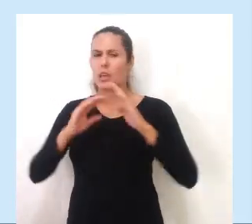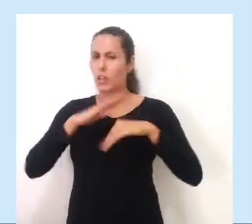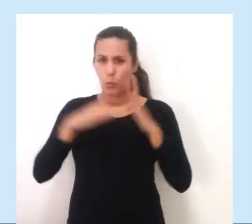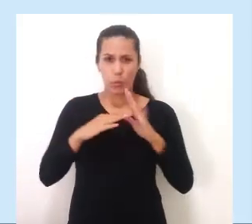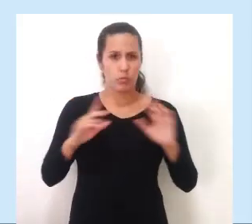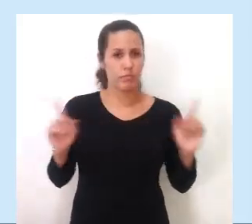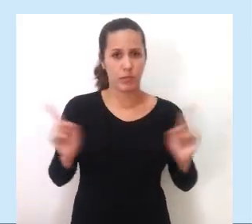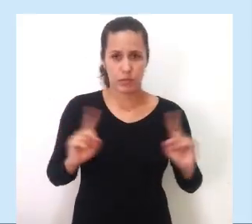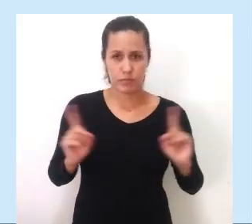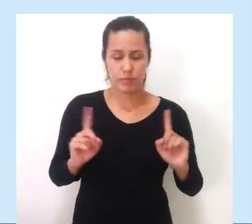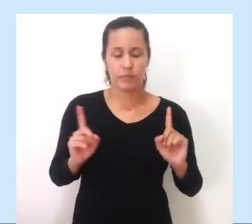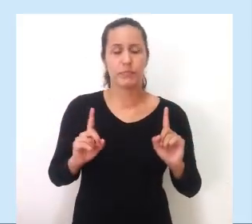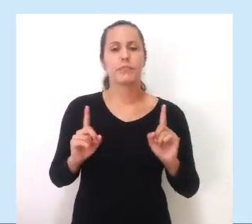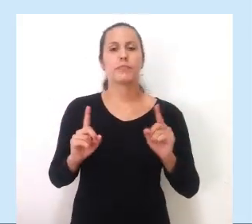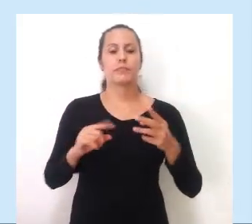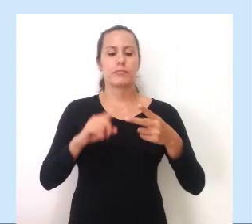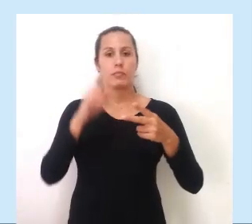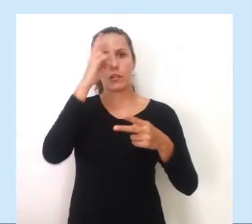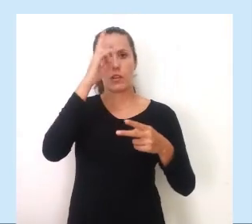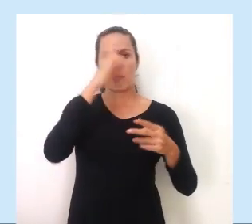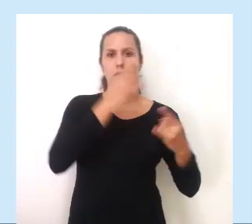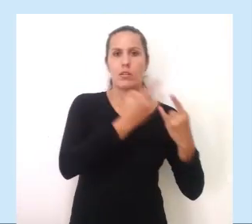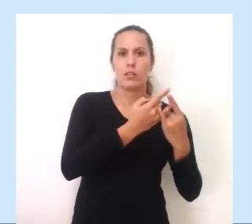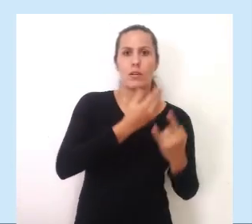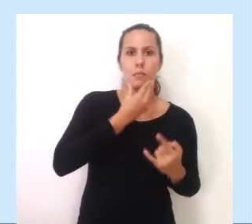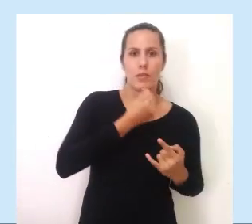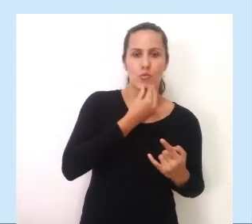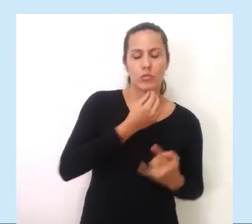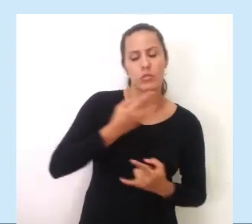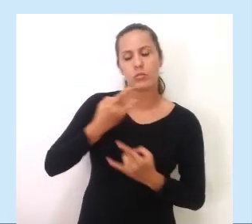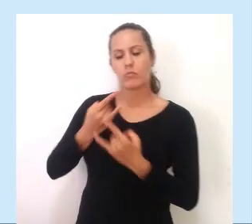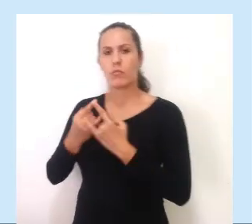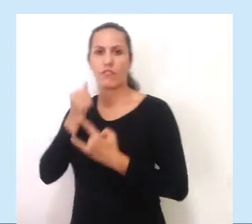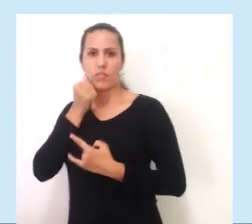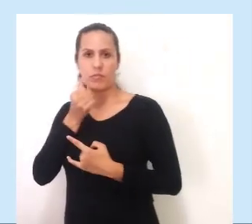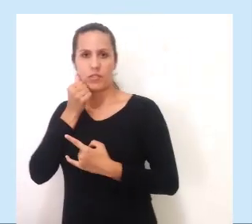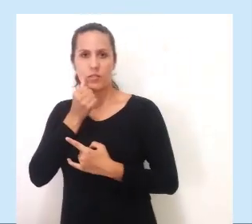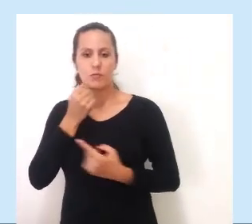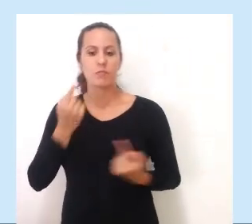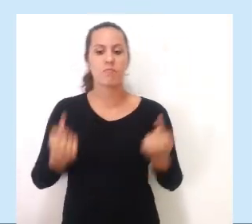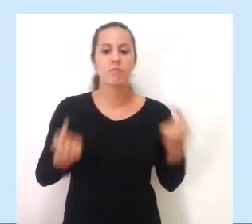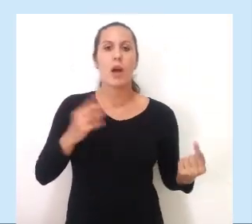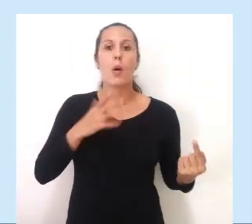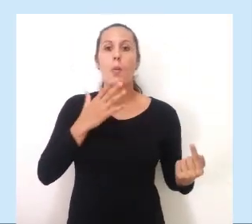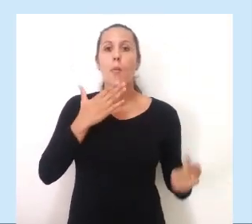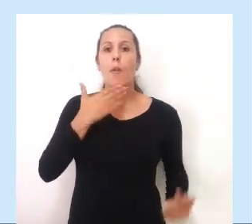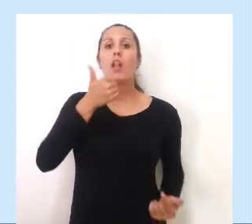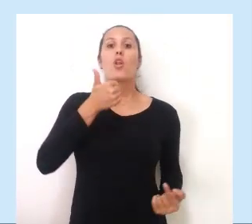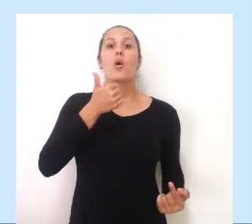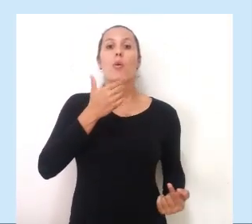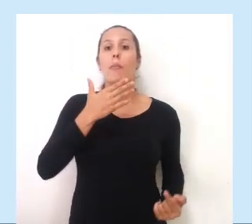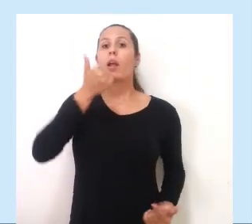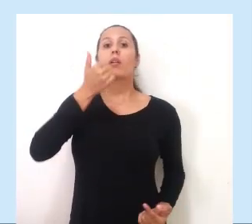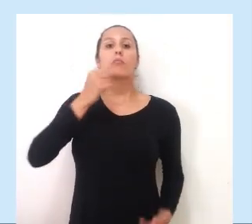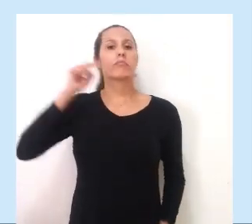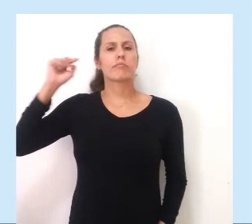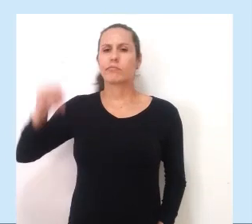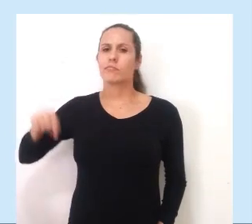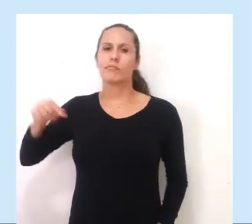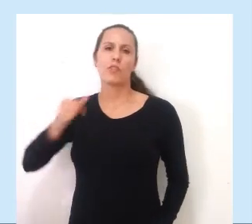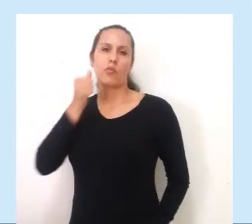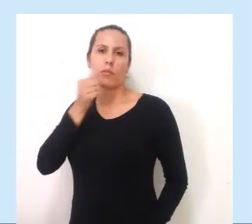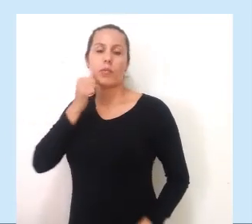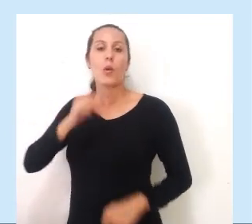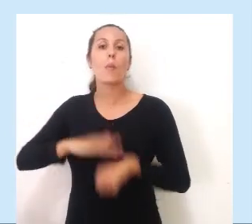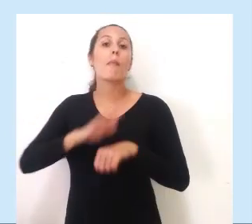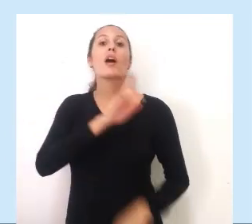seguro. Todos, não. O primeiro de barreira que a gente viu, preservativo masculino e